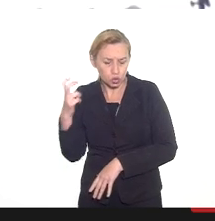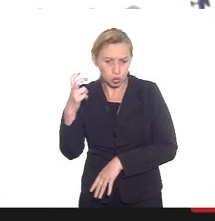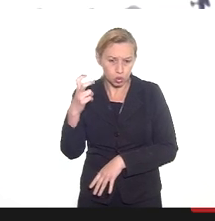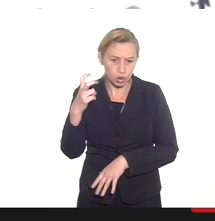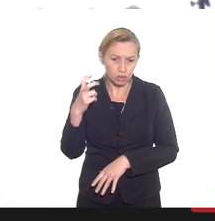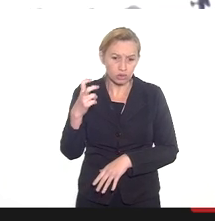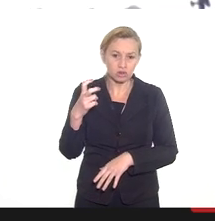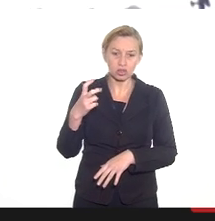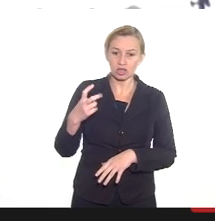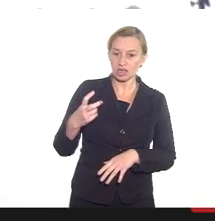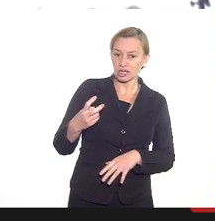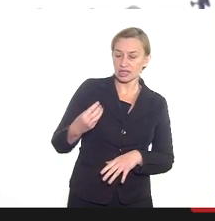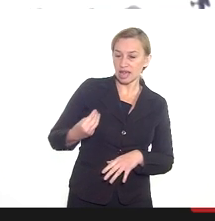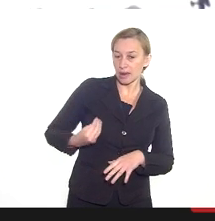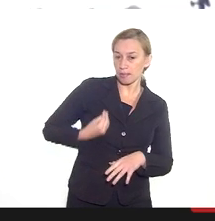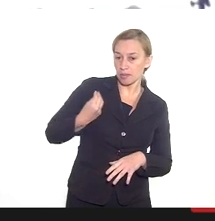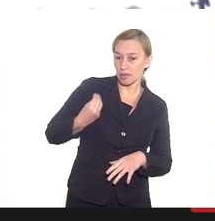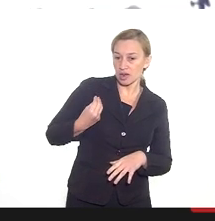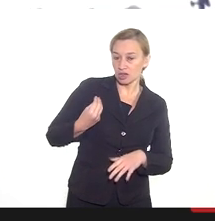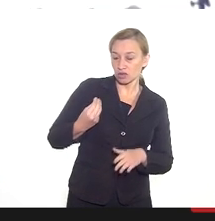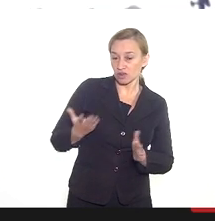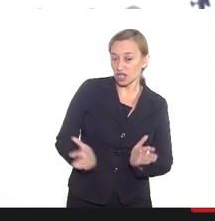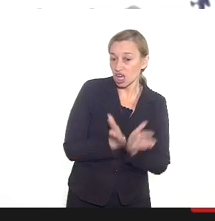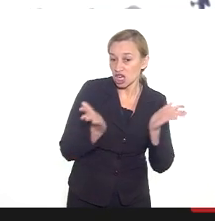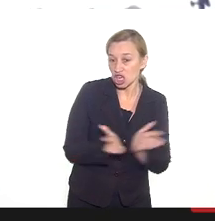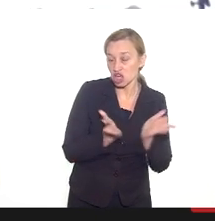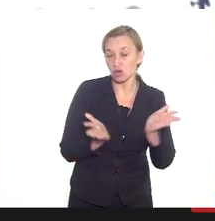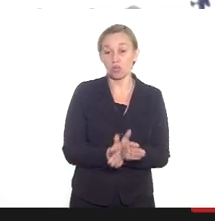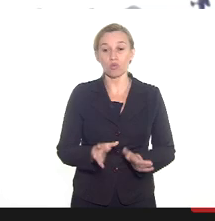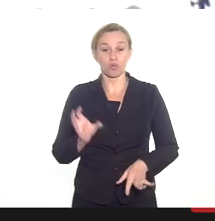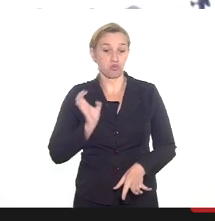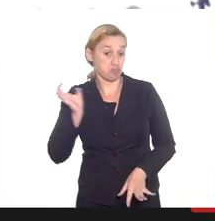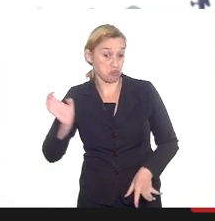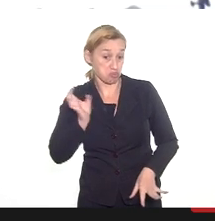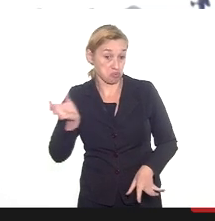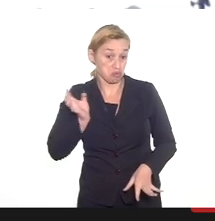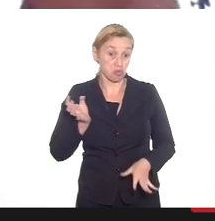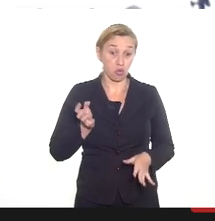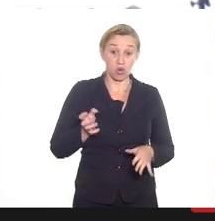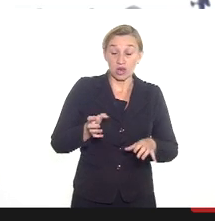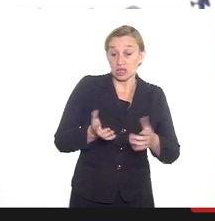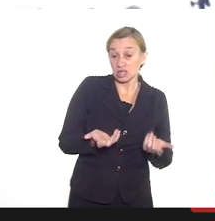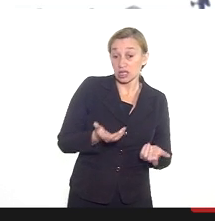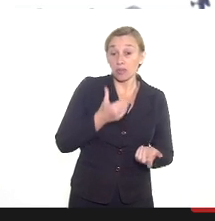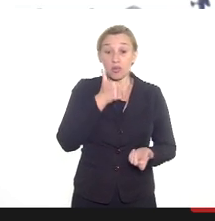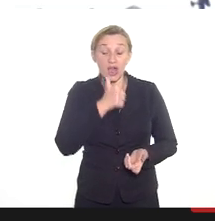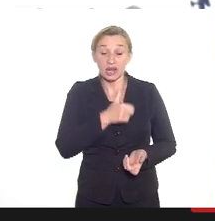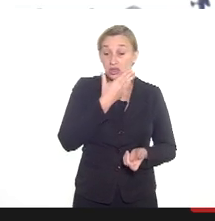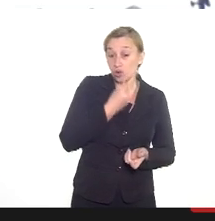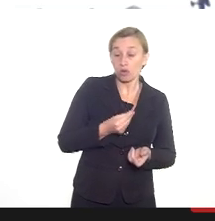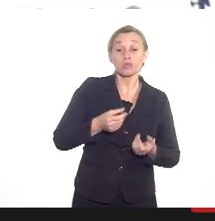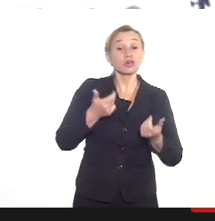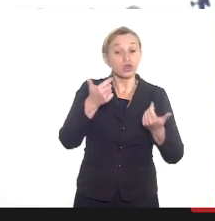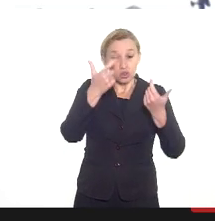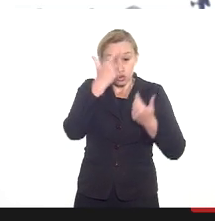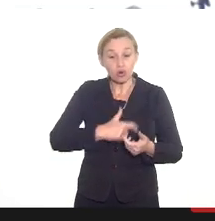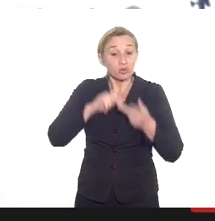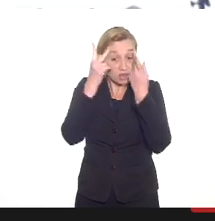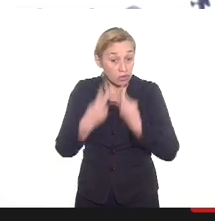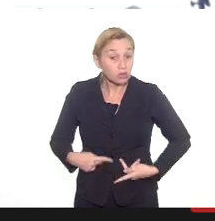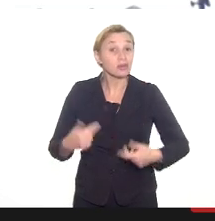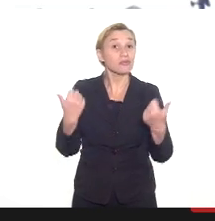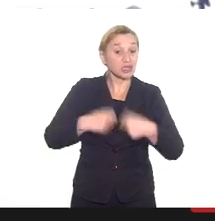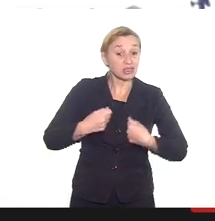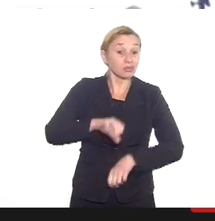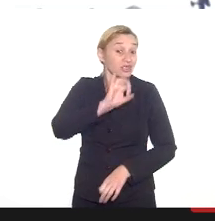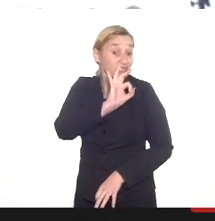condição social, da sua raça, da sua identidade sexual, somos seres humanos e precisamos, de